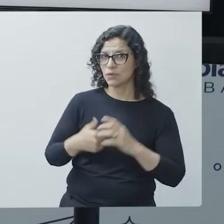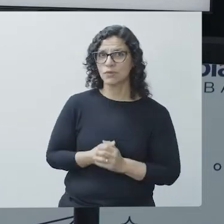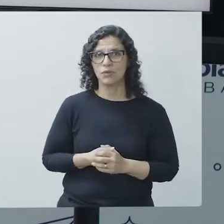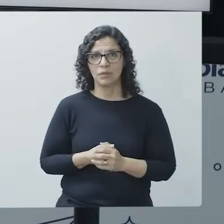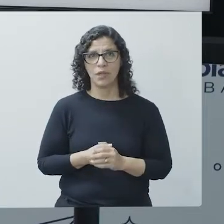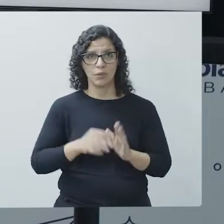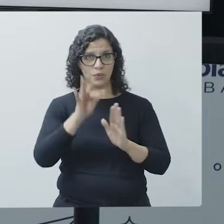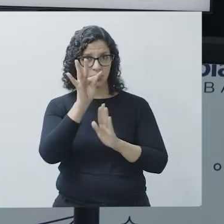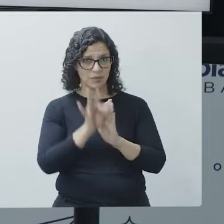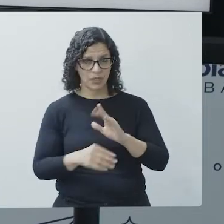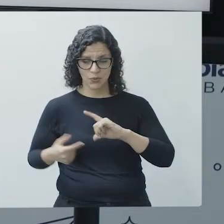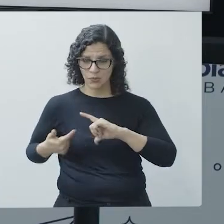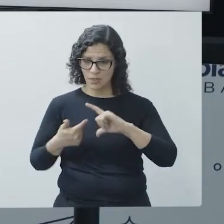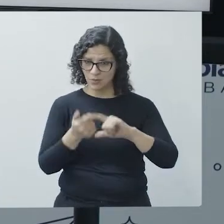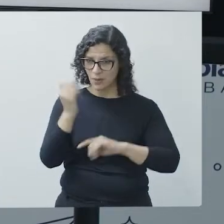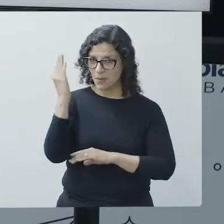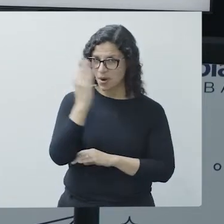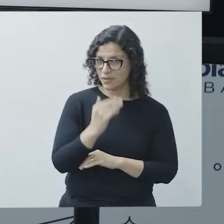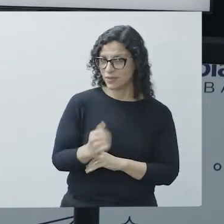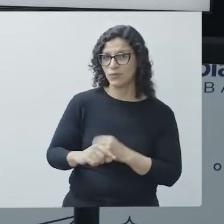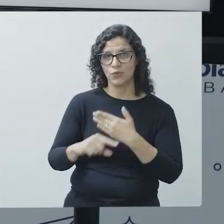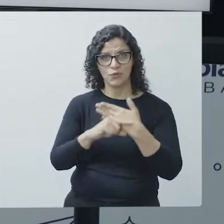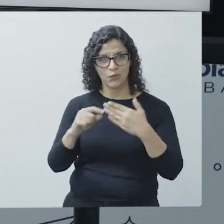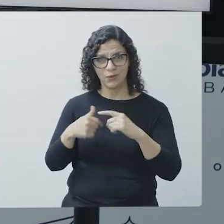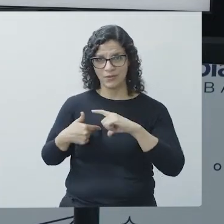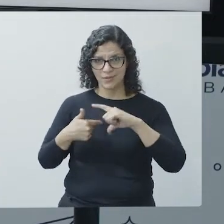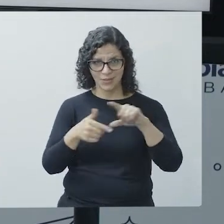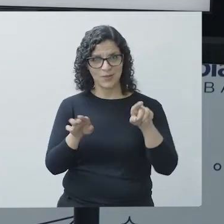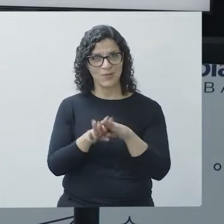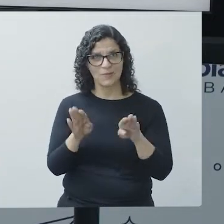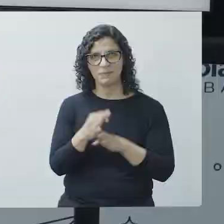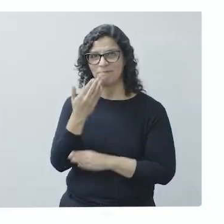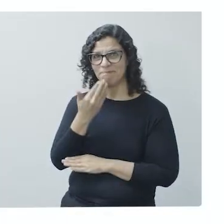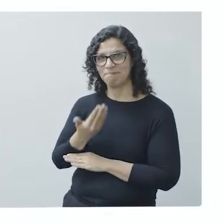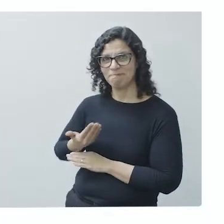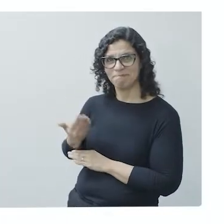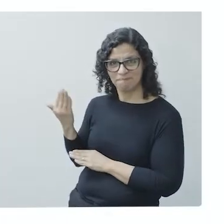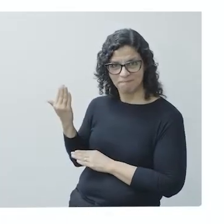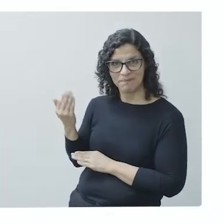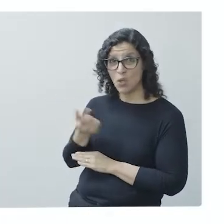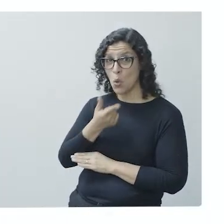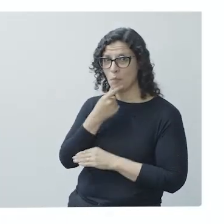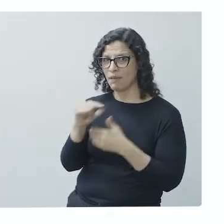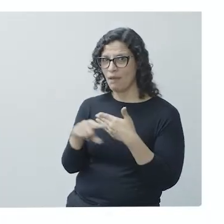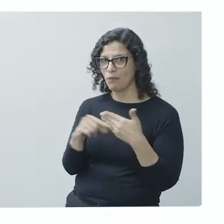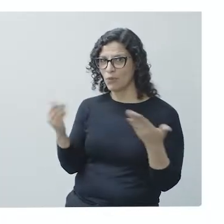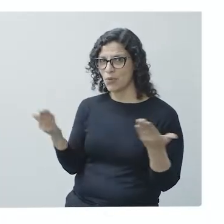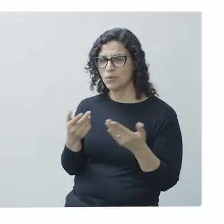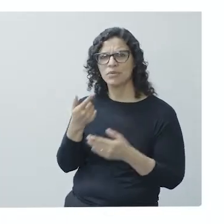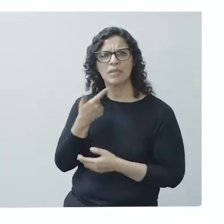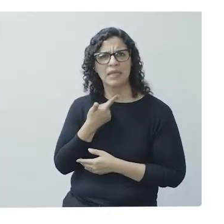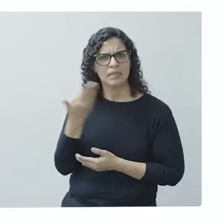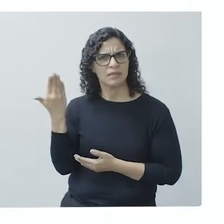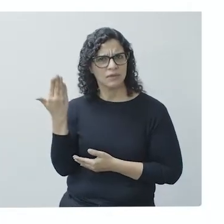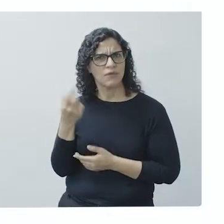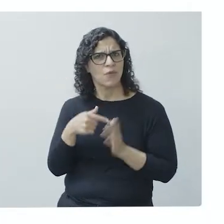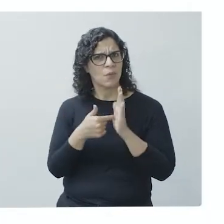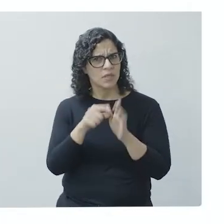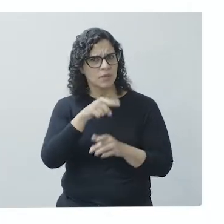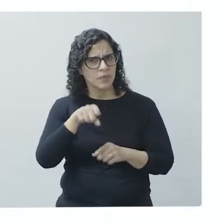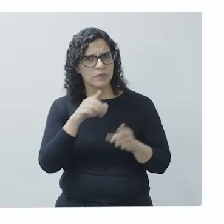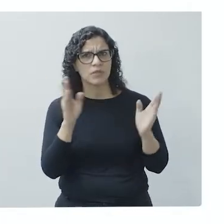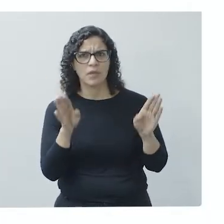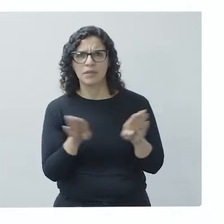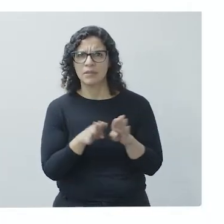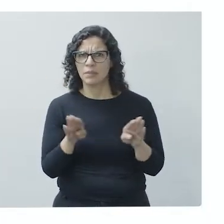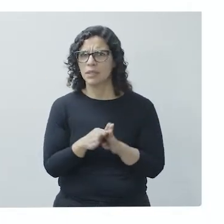de textos clássicos, de autores clássicos, vamos conhecer o nosso autor de hoje? Será que esse autor que eu vou mostrar para vocês